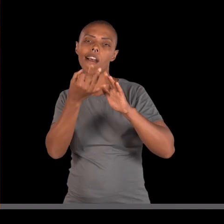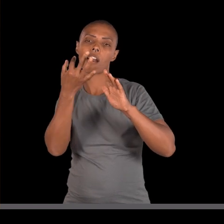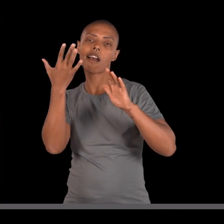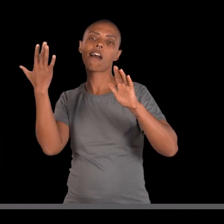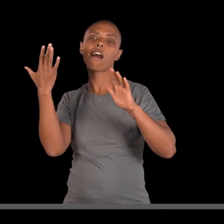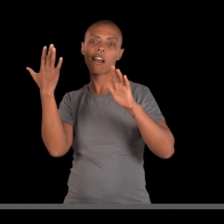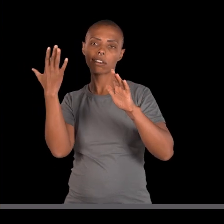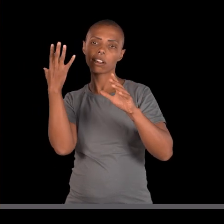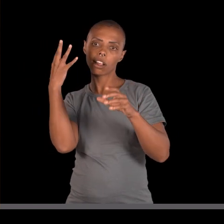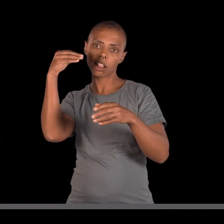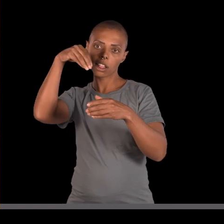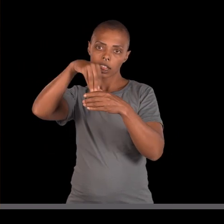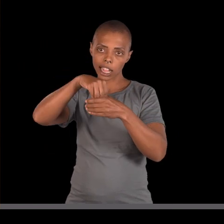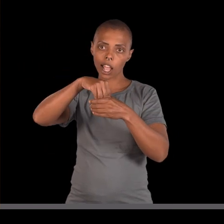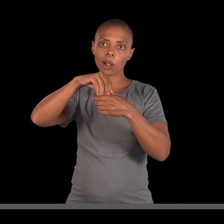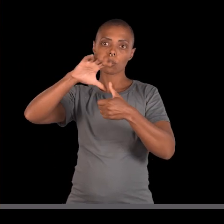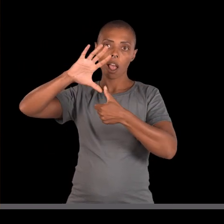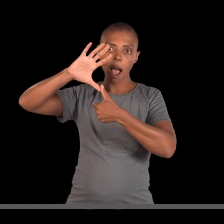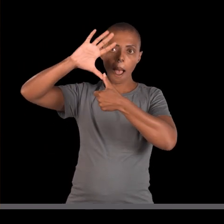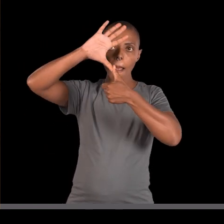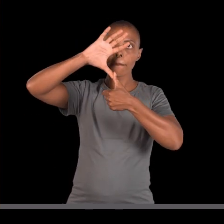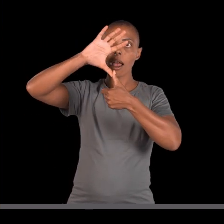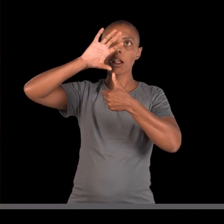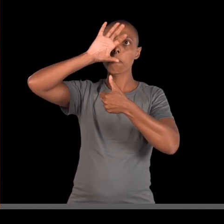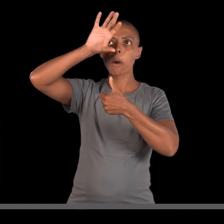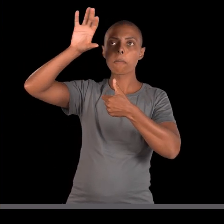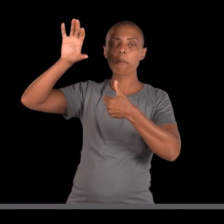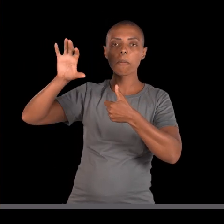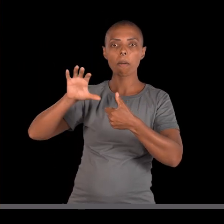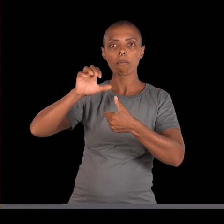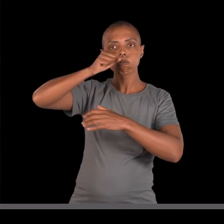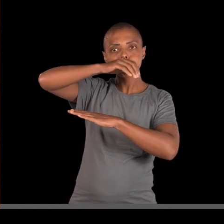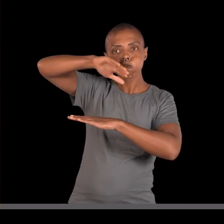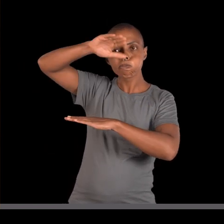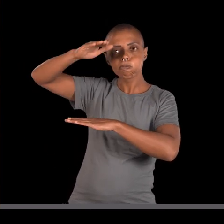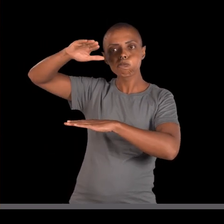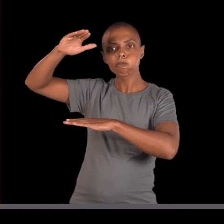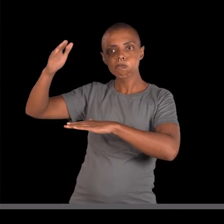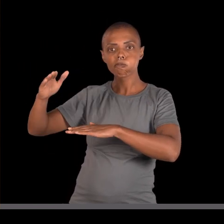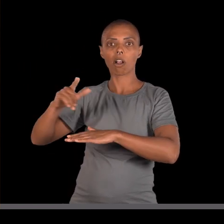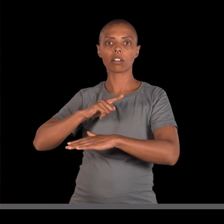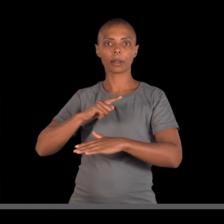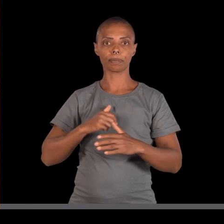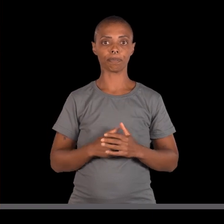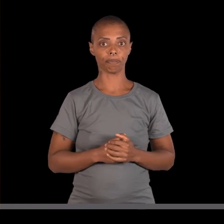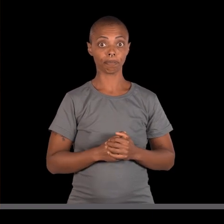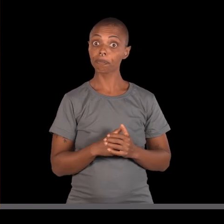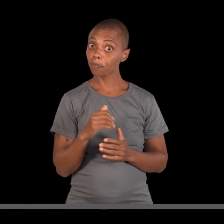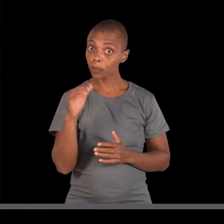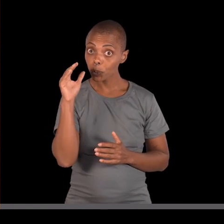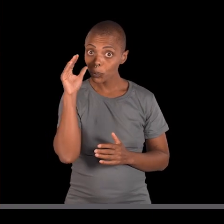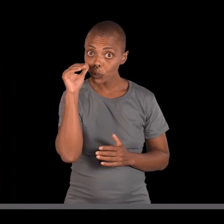vai cruzar toda a parte interior da América do Norte.